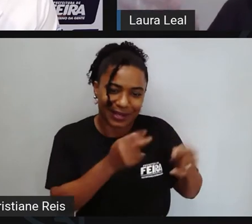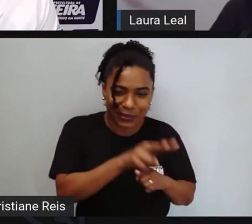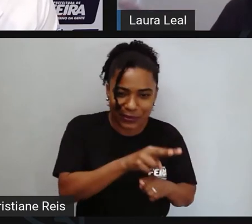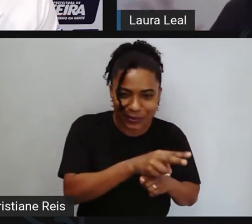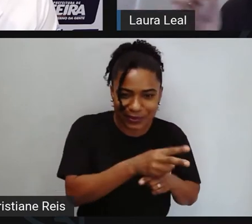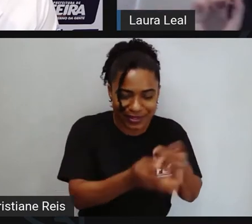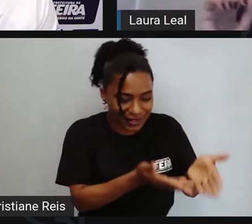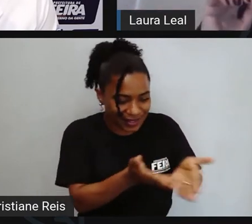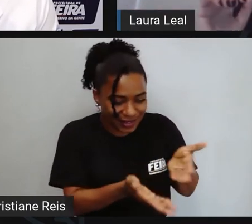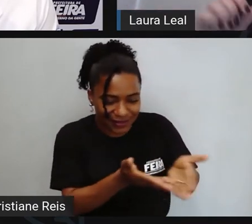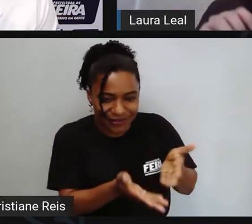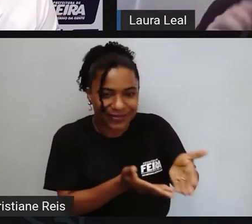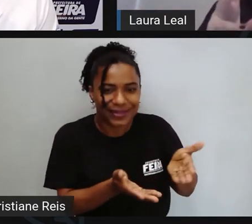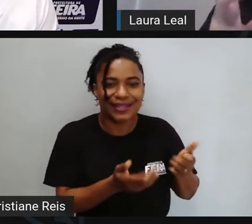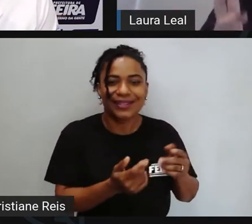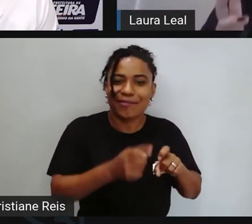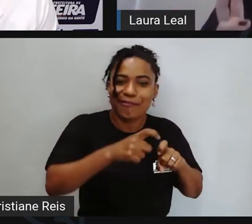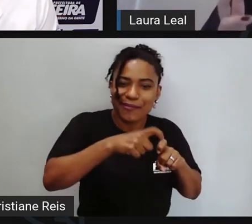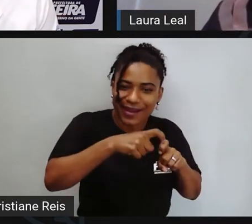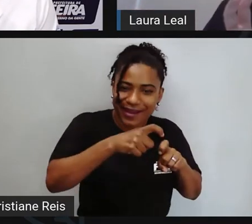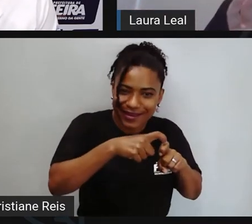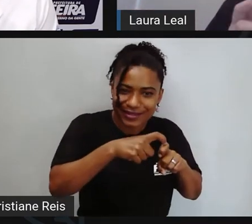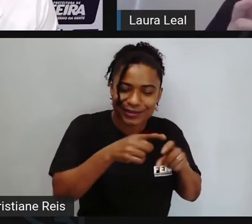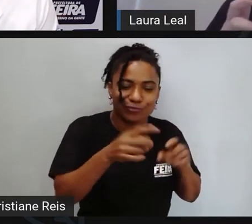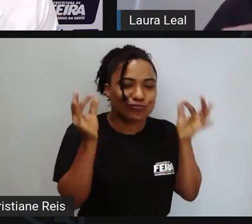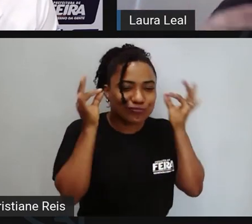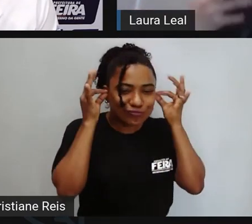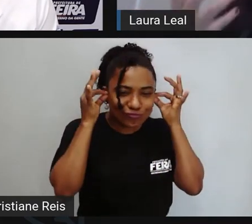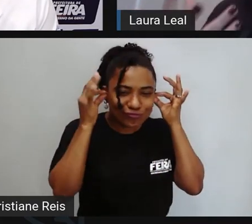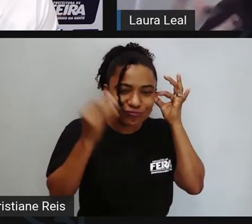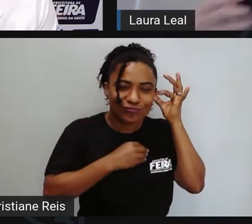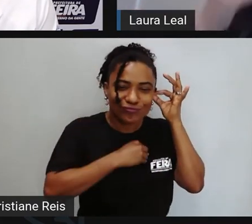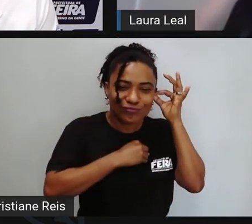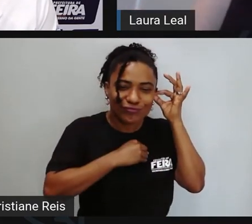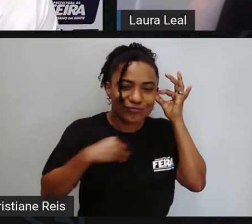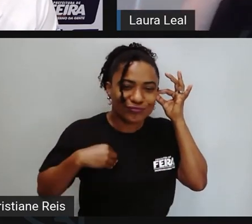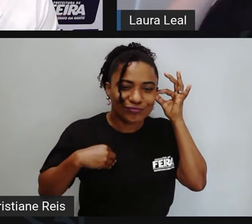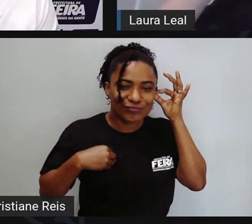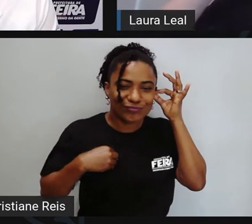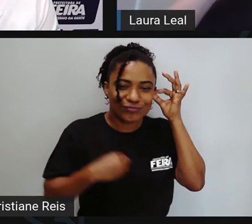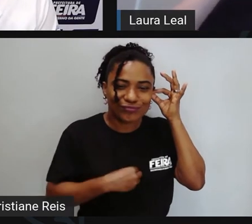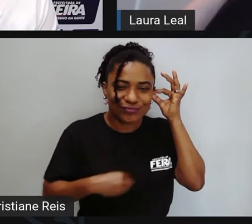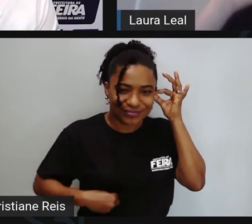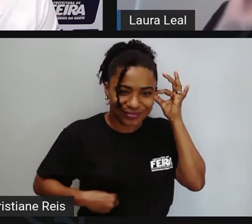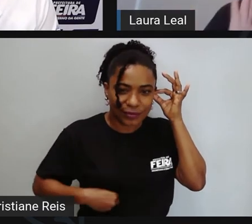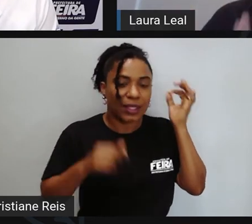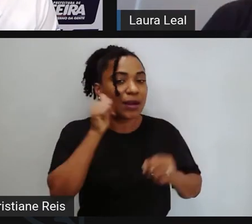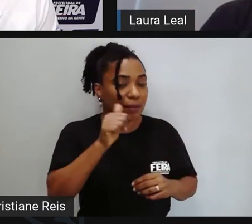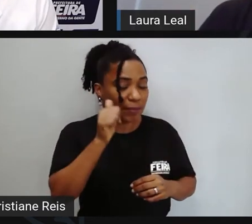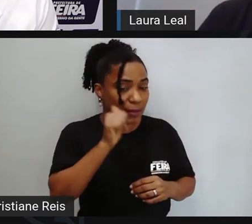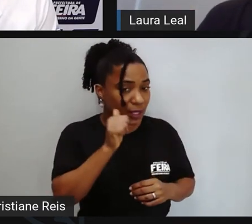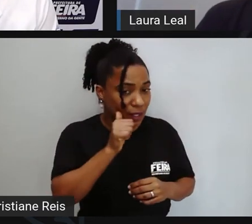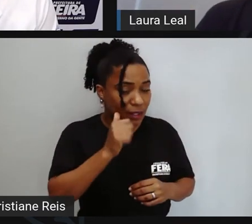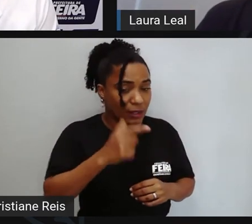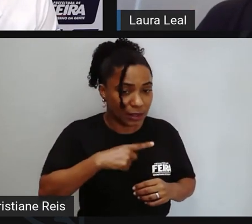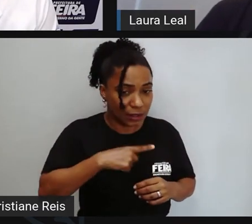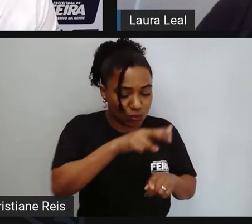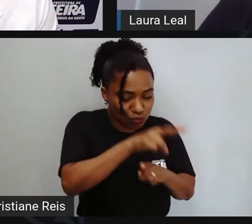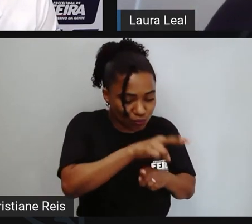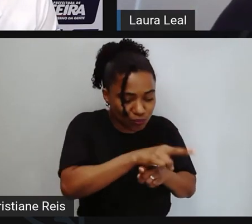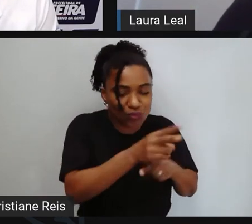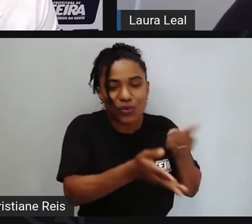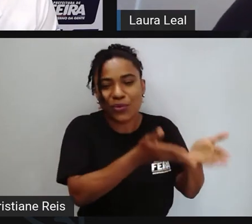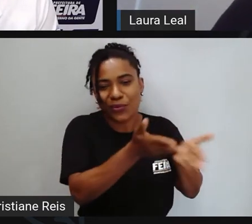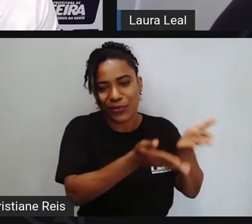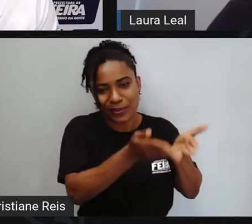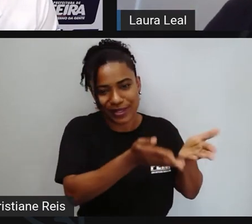kit médico. Então, a gente sempre está ligado, quando a gente cresce e se torna adulto, a gente termina ligando profissões